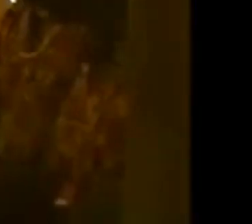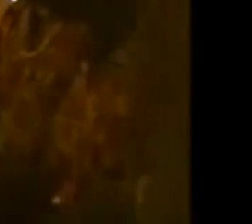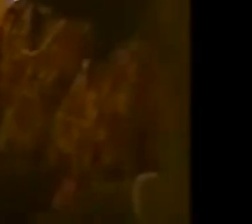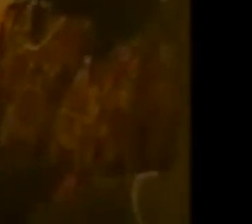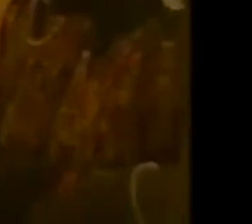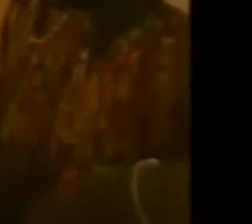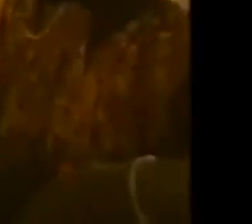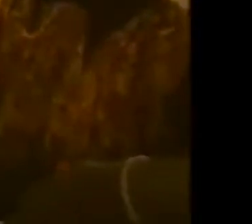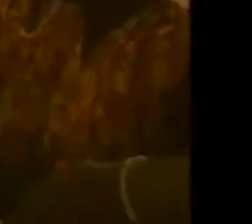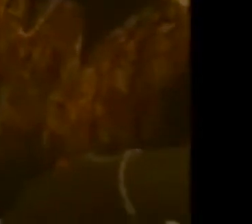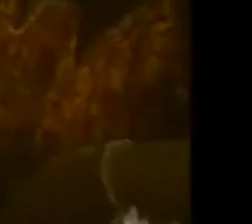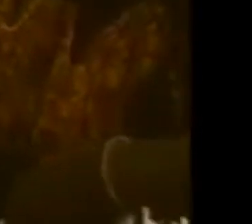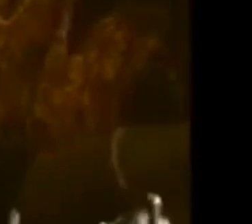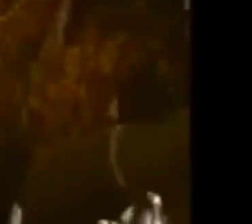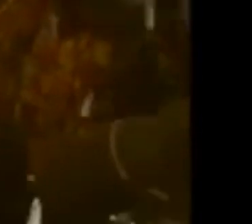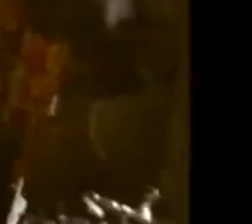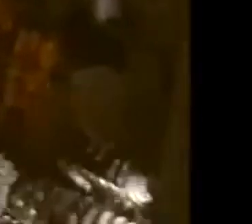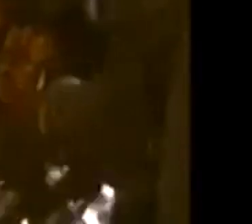dia.